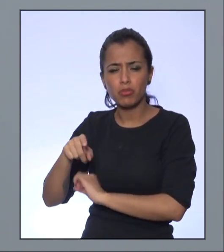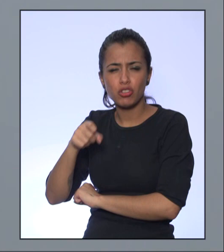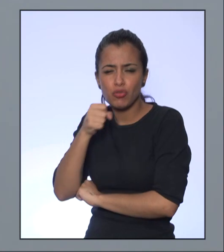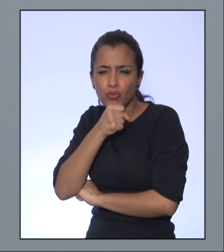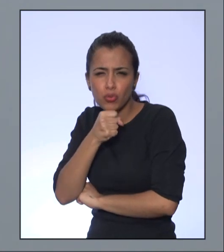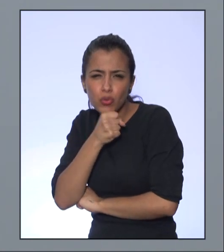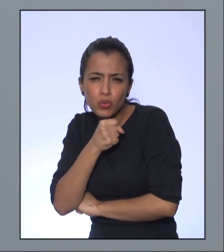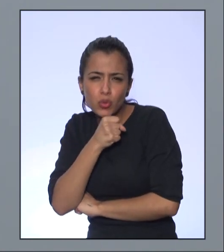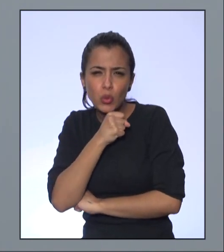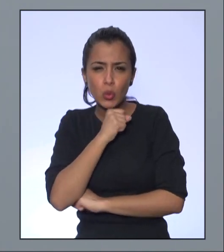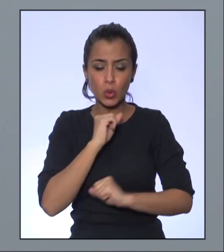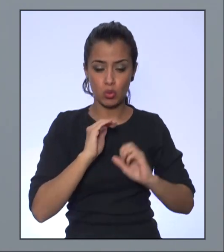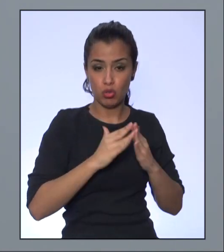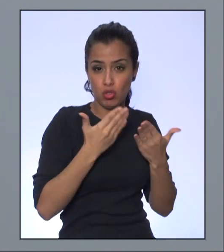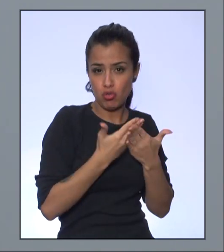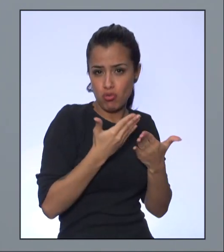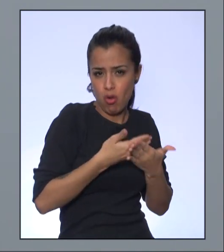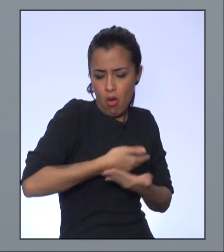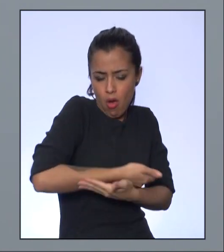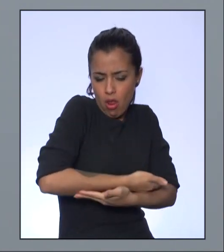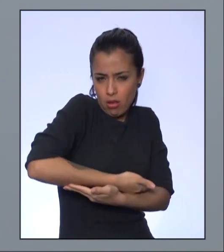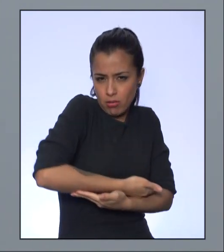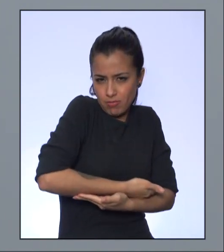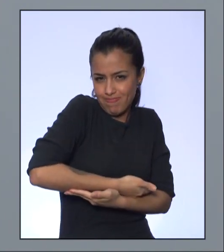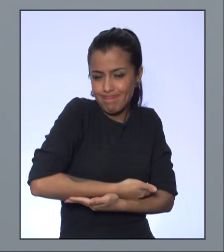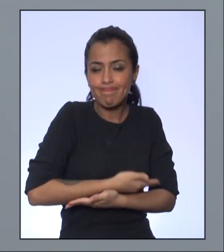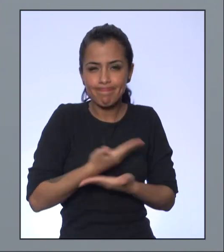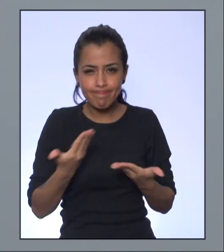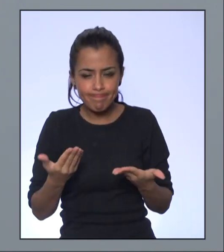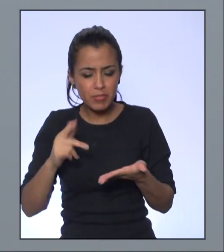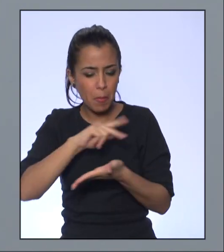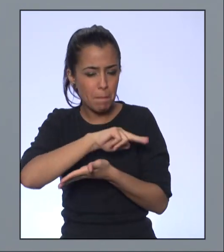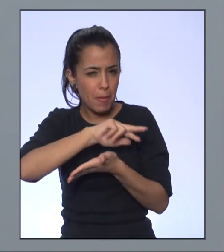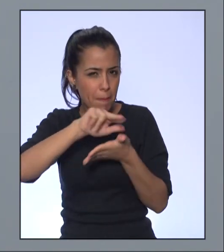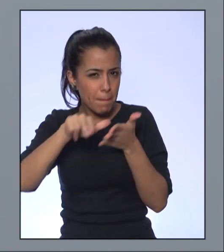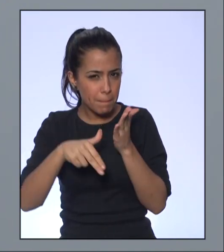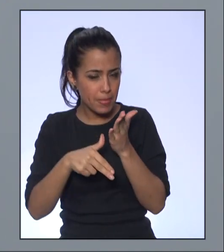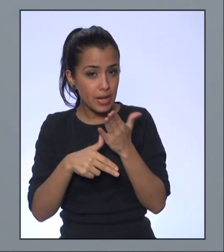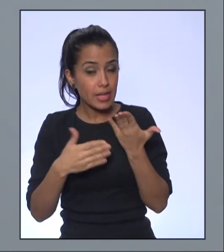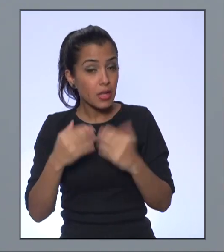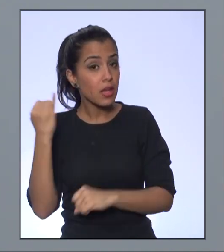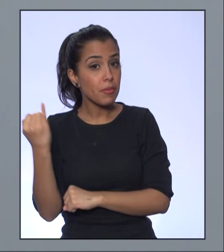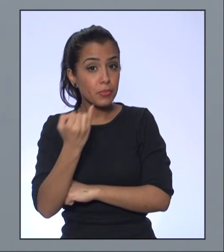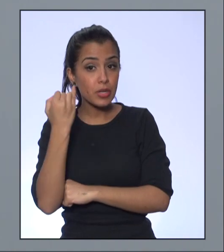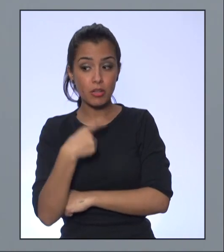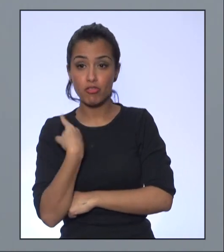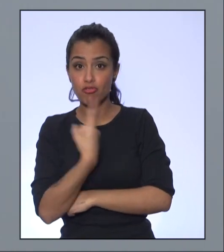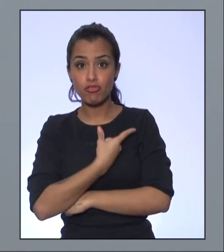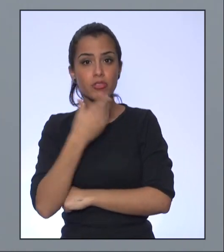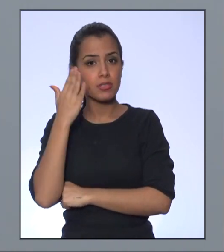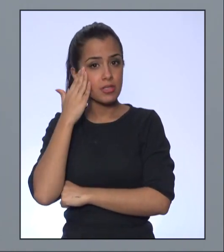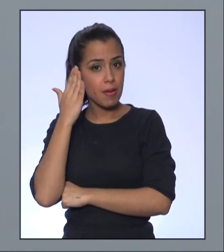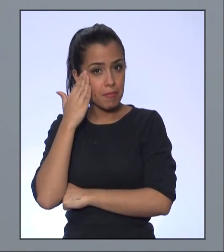dificuldade de mobilidade. Bom, é importante a gente saber para a gente pensar numa estratégia caso aconteça um